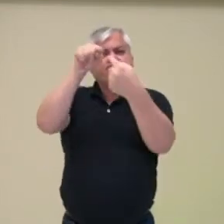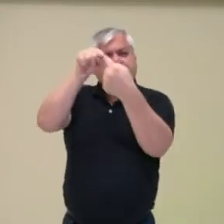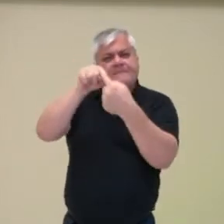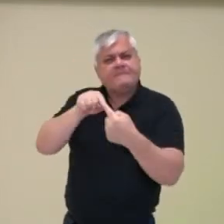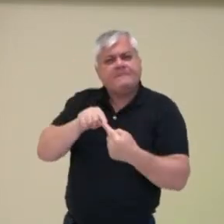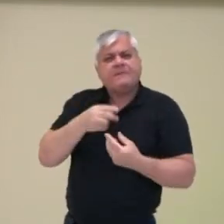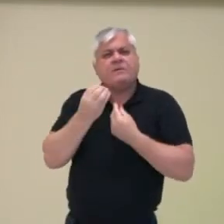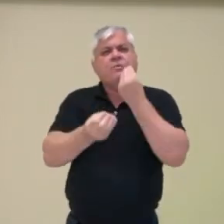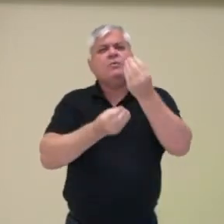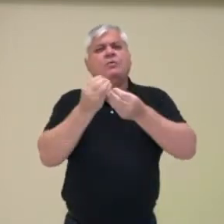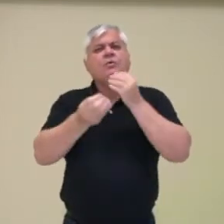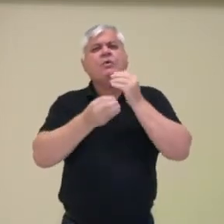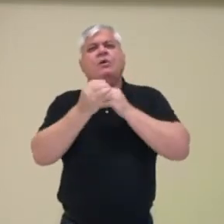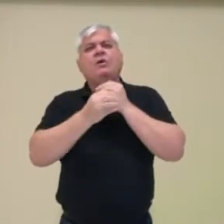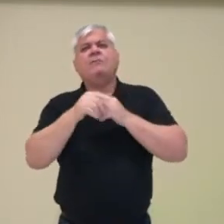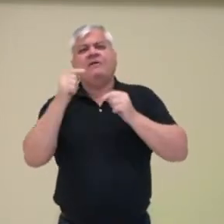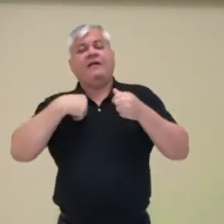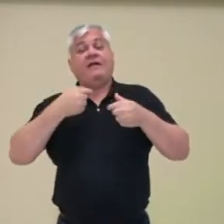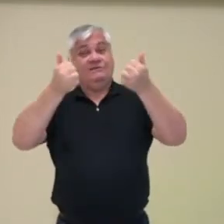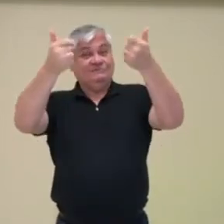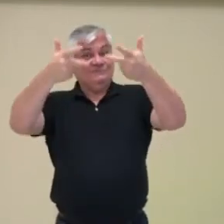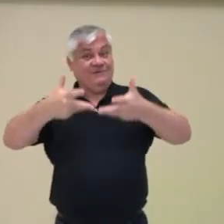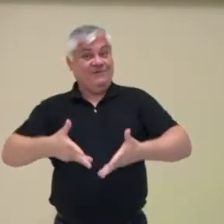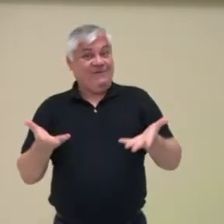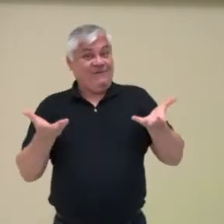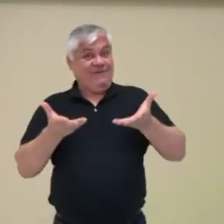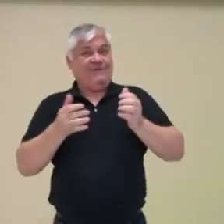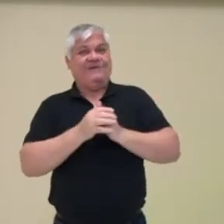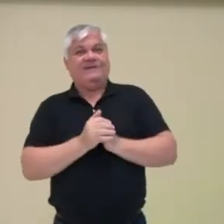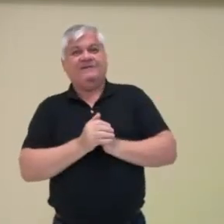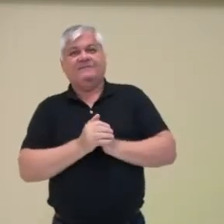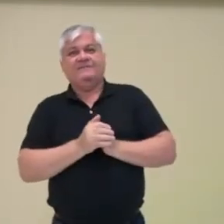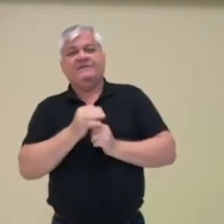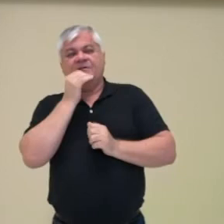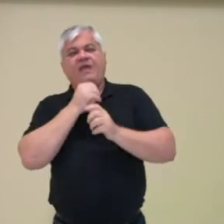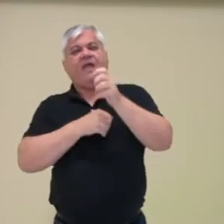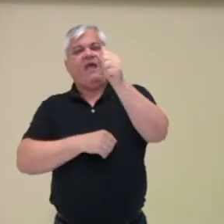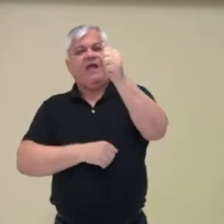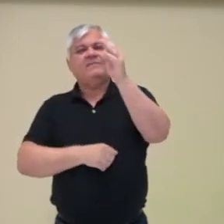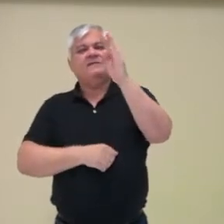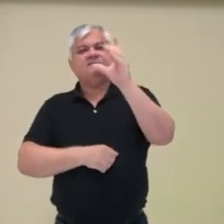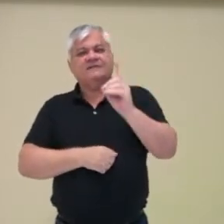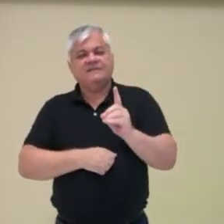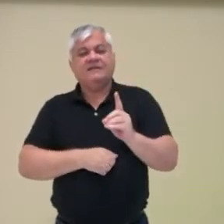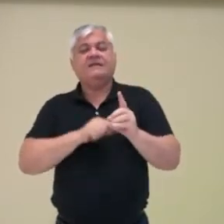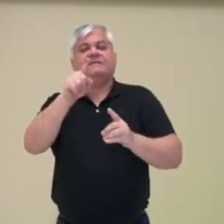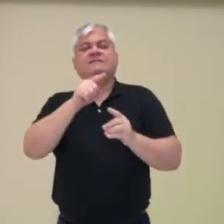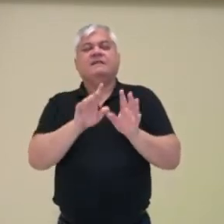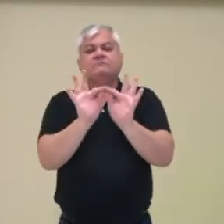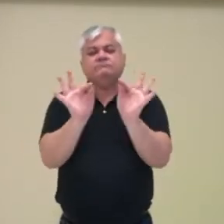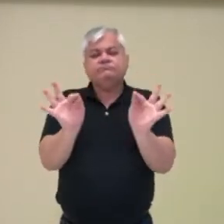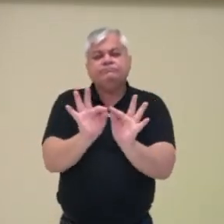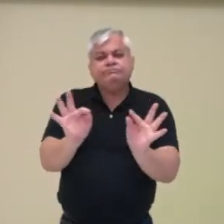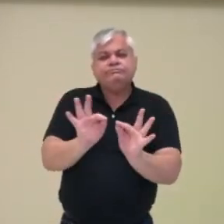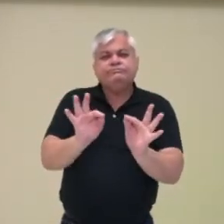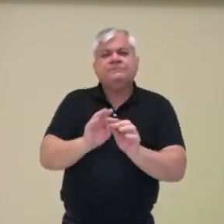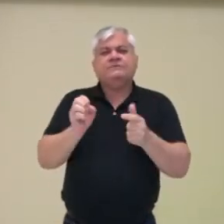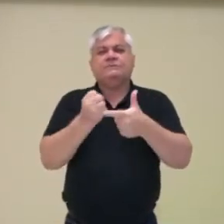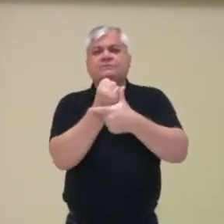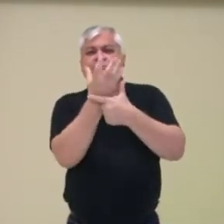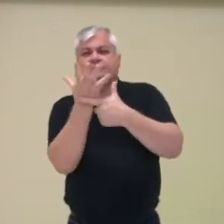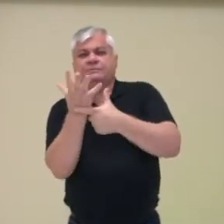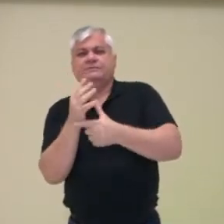aplicar essas propriedades que a professora acabou de falar para vocês. Então, aplique as propriedades e simplifique as